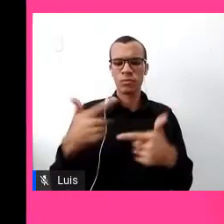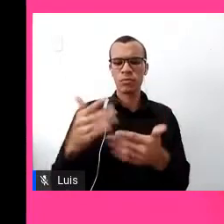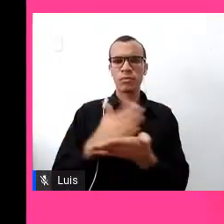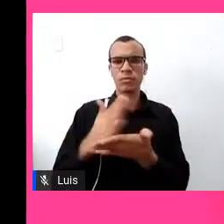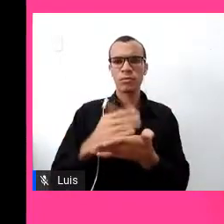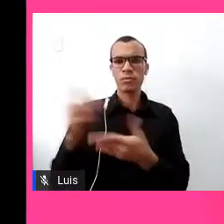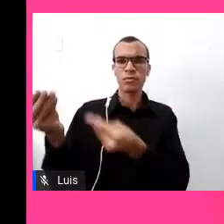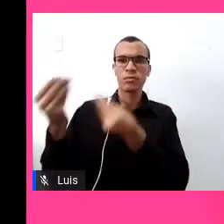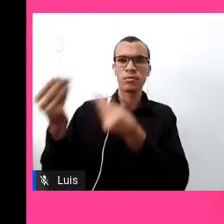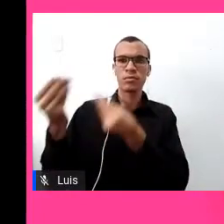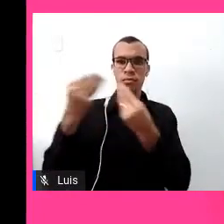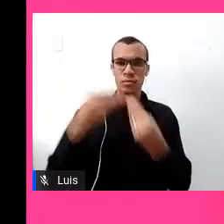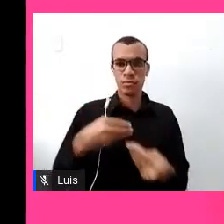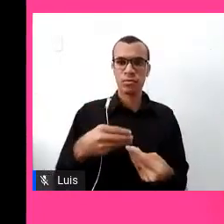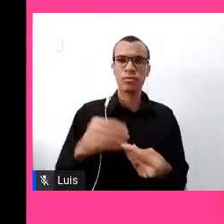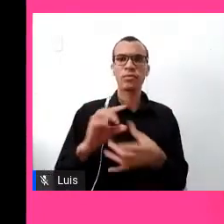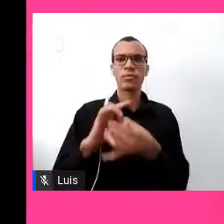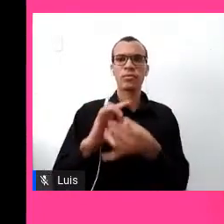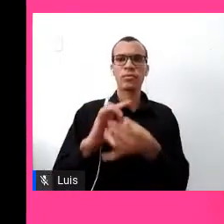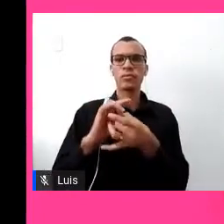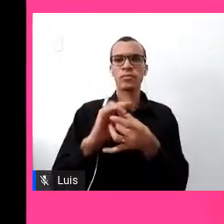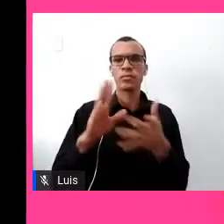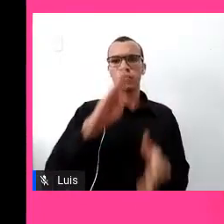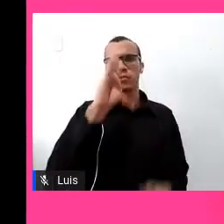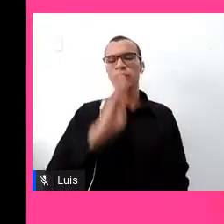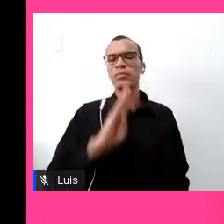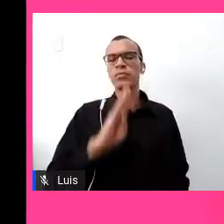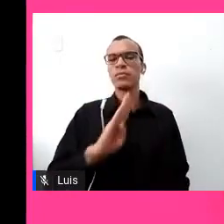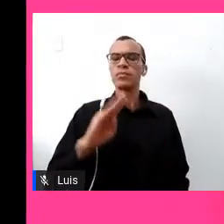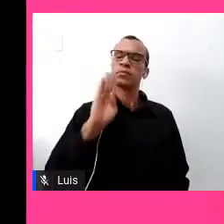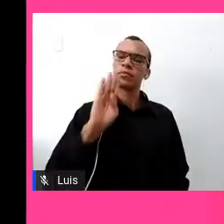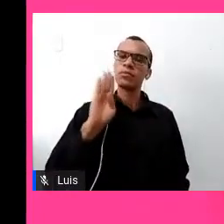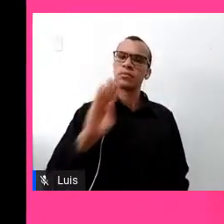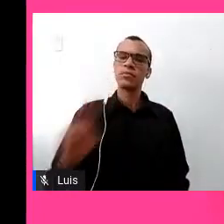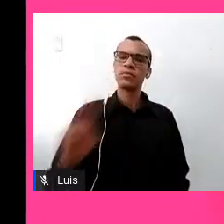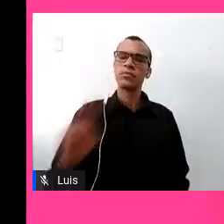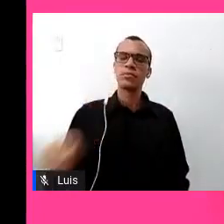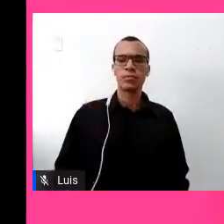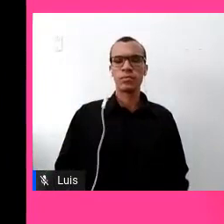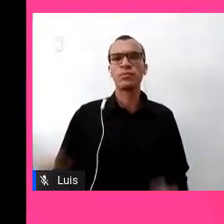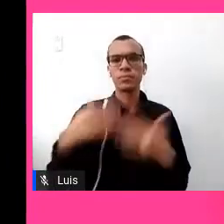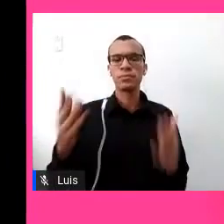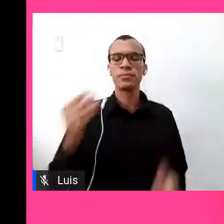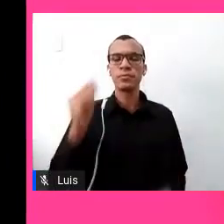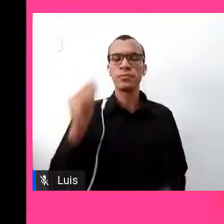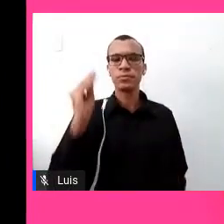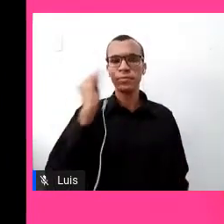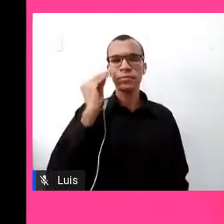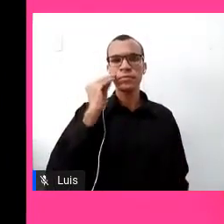algumas licenças, né? Foi bem legal isso. Então, mostrando aqui de novo,